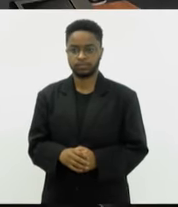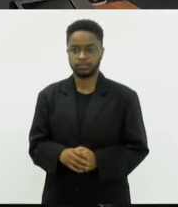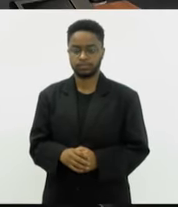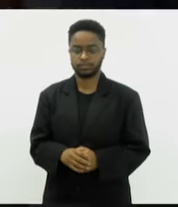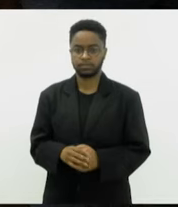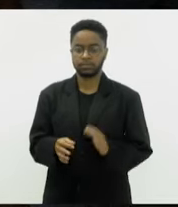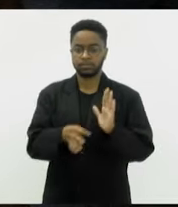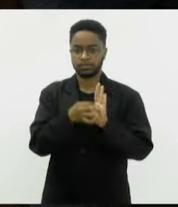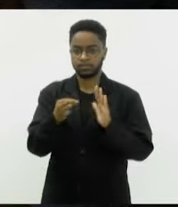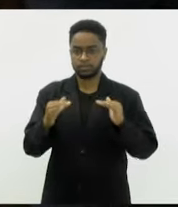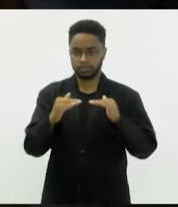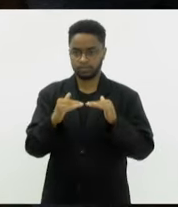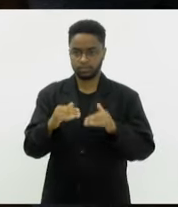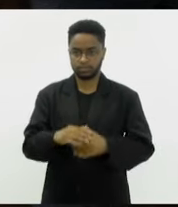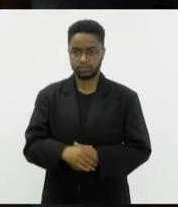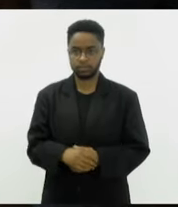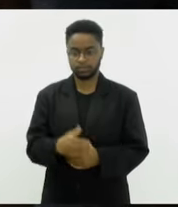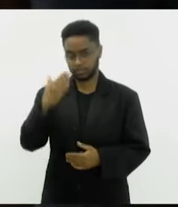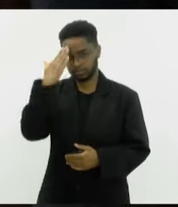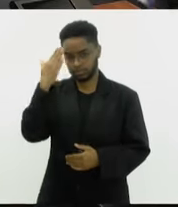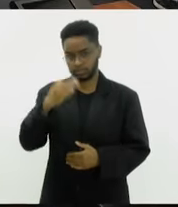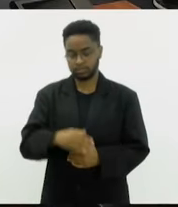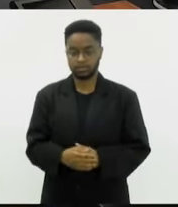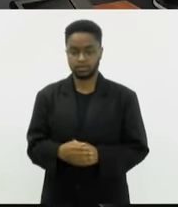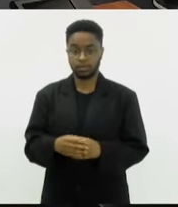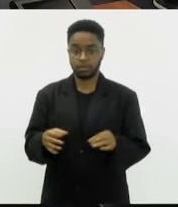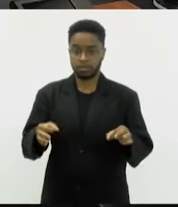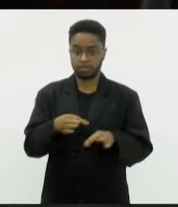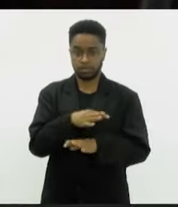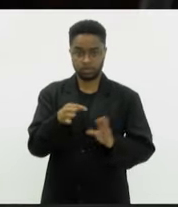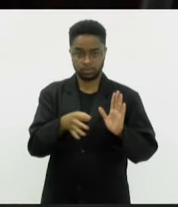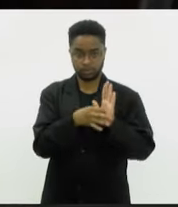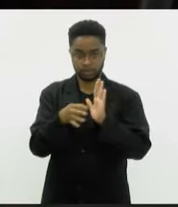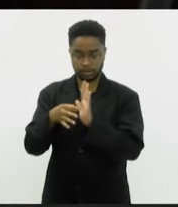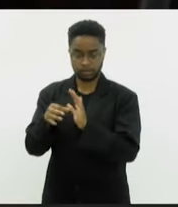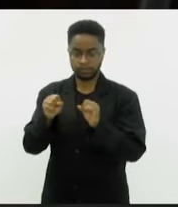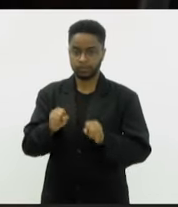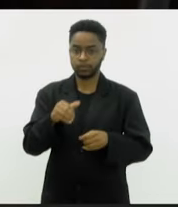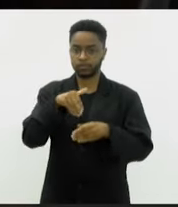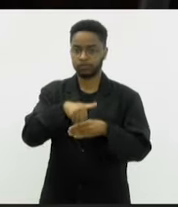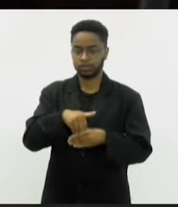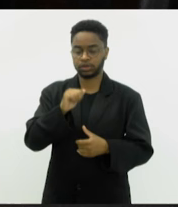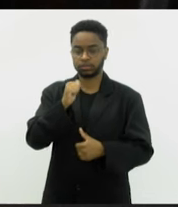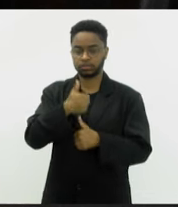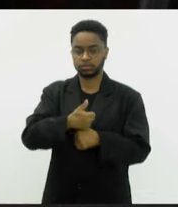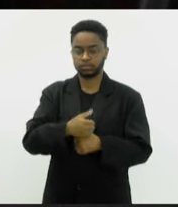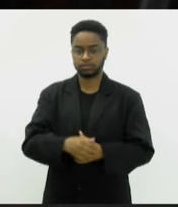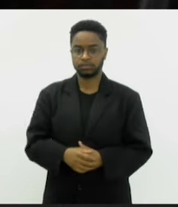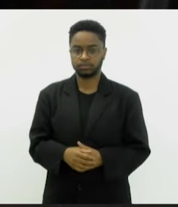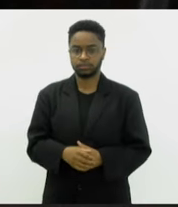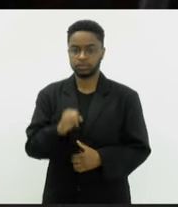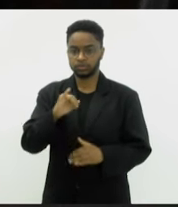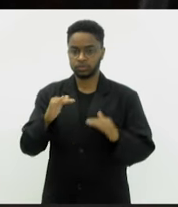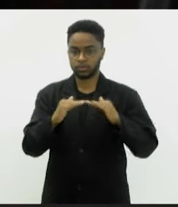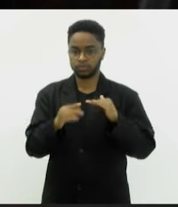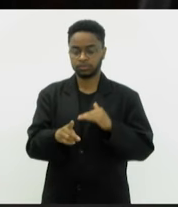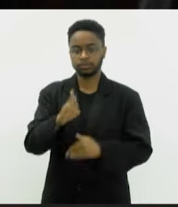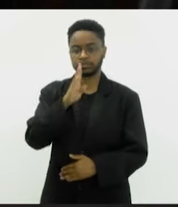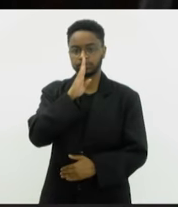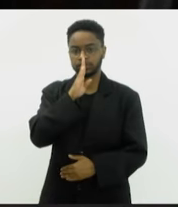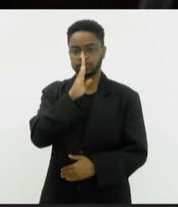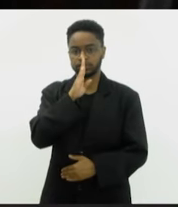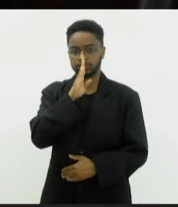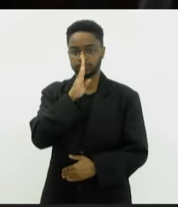Presidente, o parecer é favorável. Muito obrigado. Com os pareceres emitidos, em votação substitutivo. Senhores, que aprovam, permaneçam como